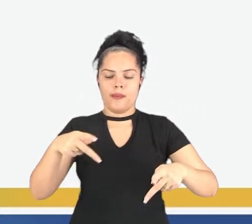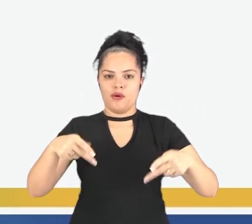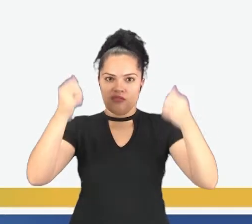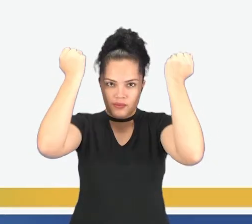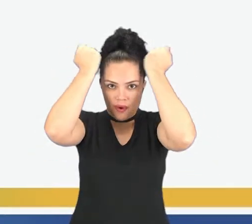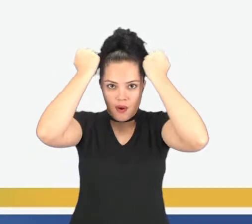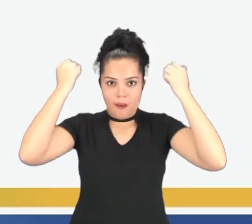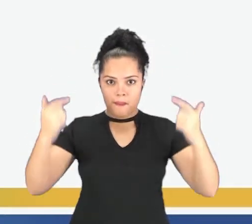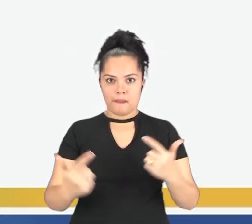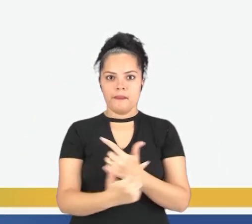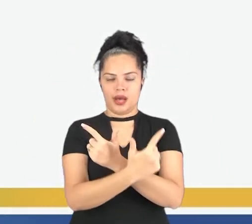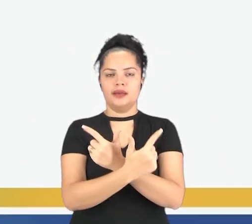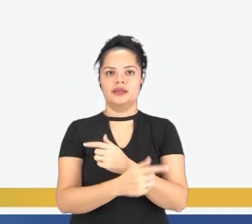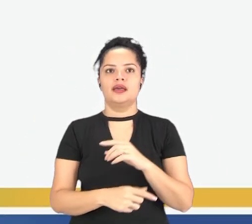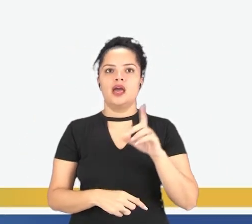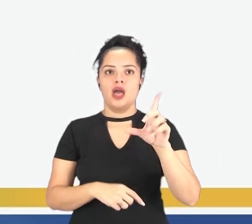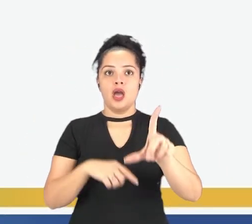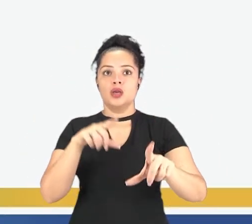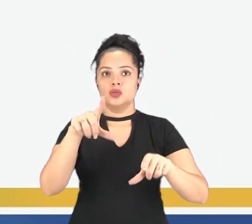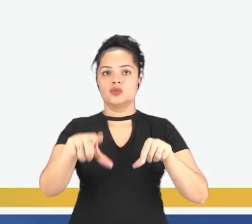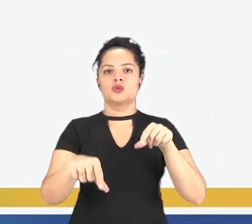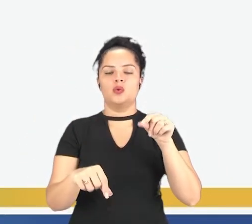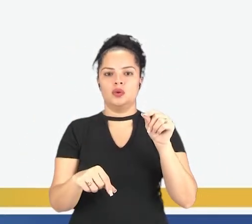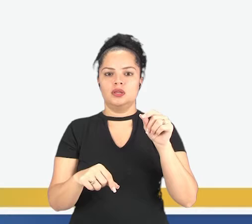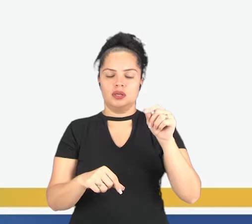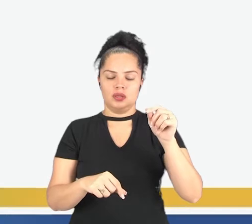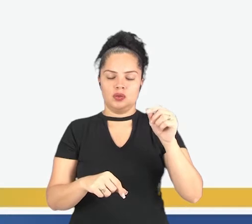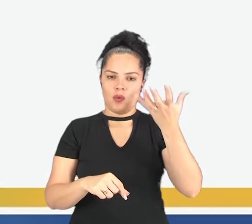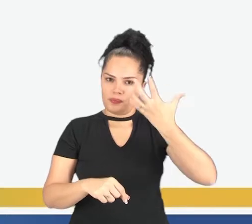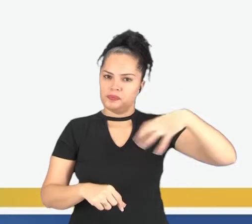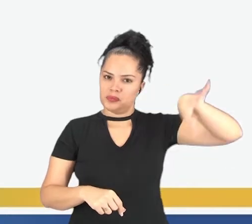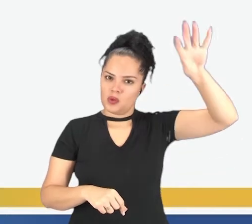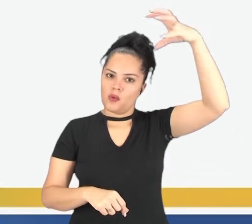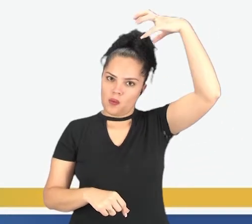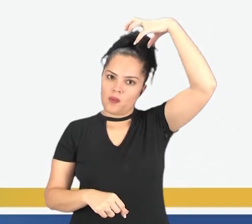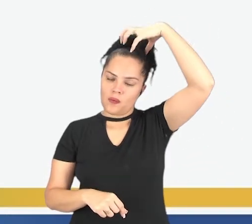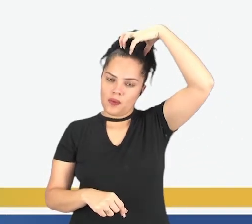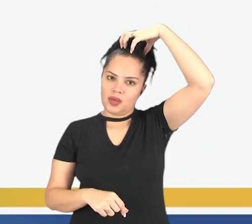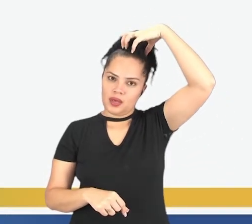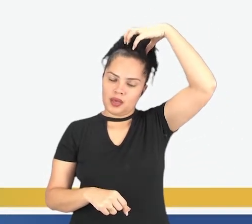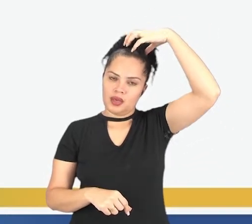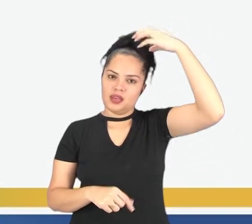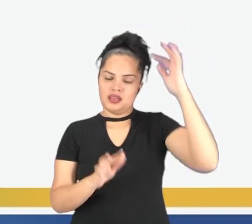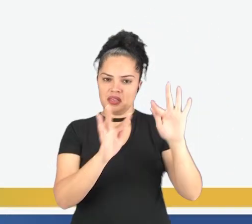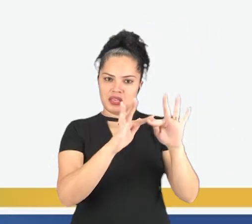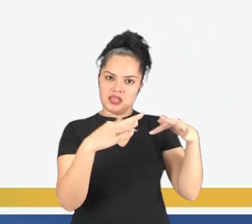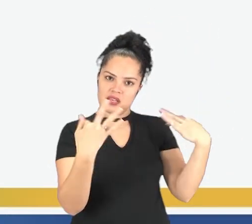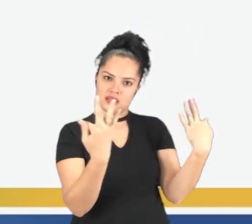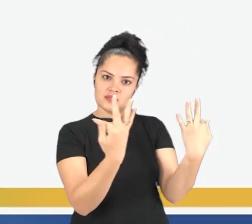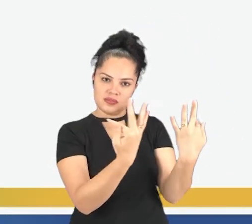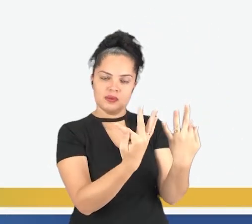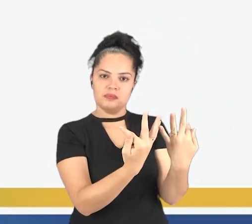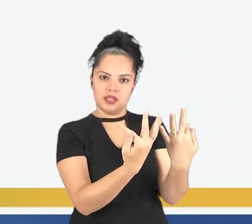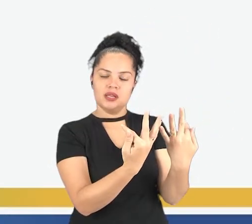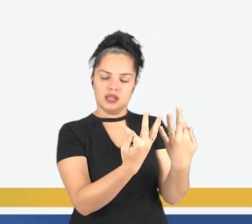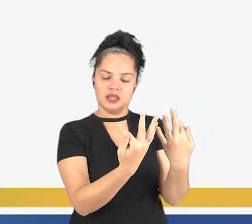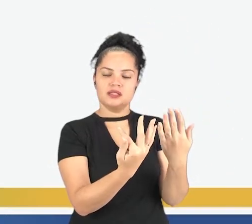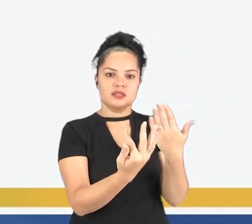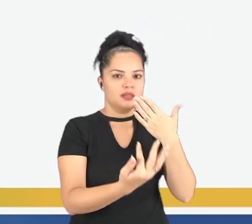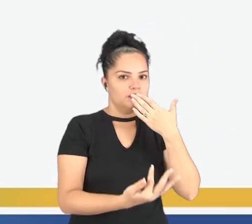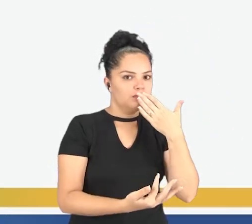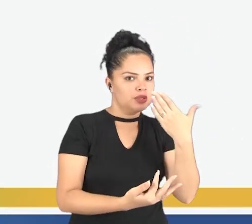Chichén Itzá, foi escolhido para ser rei, enquanto as restantes famílias nobres enviariam, né, membros de